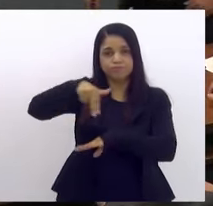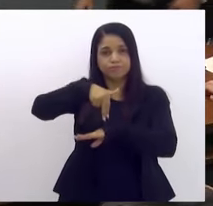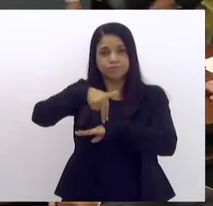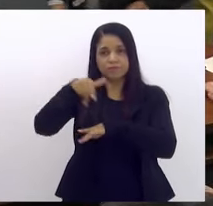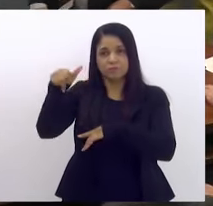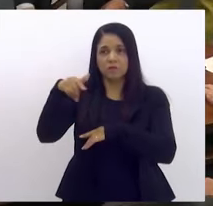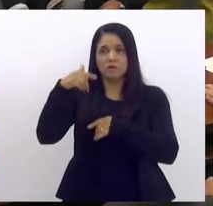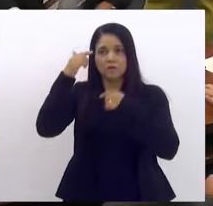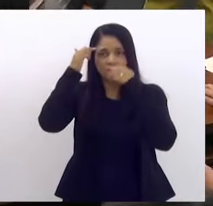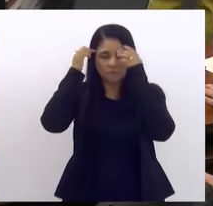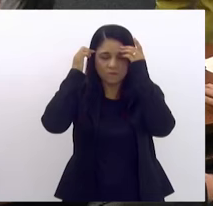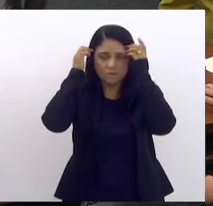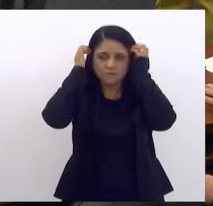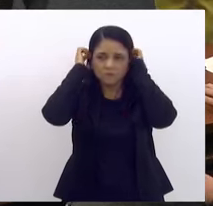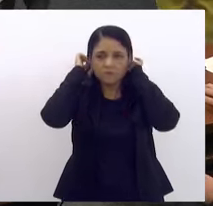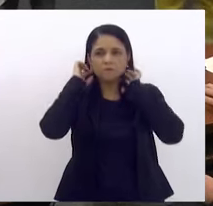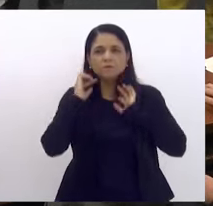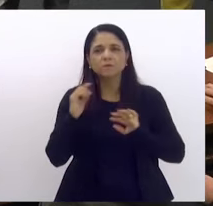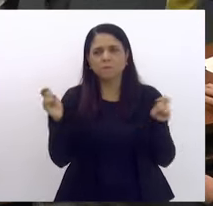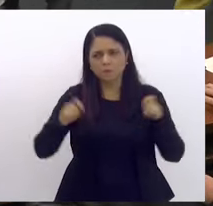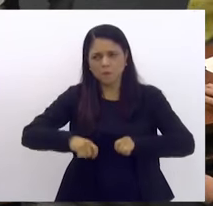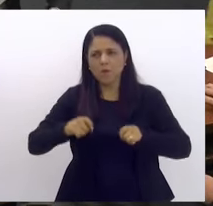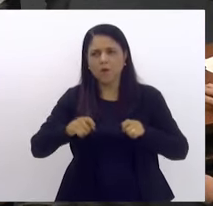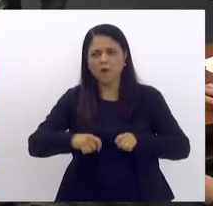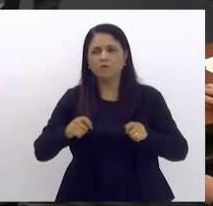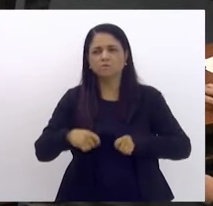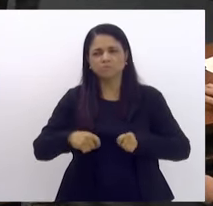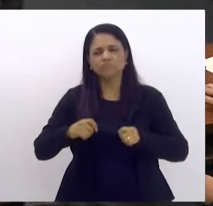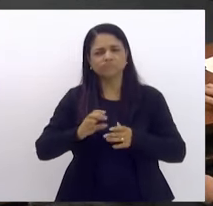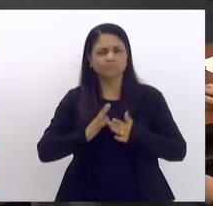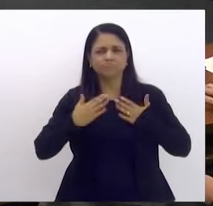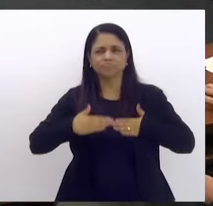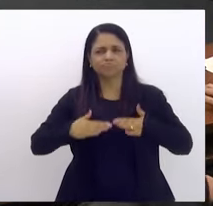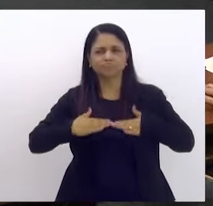de lá. Tranquilo, deputado.